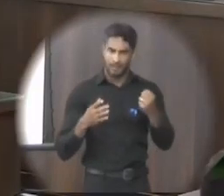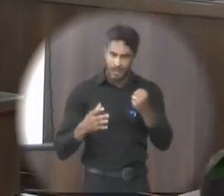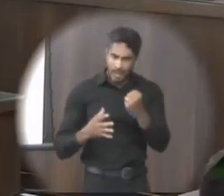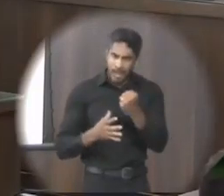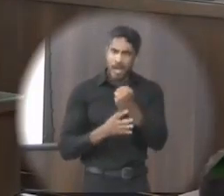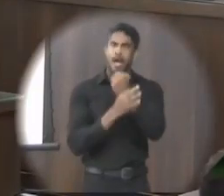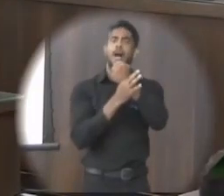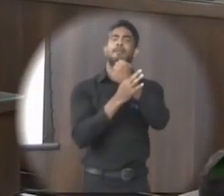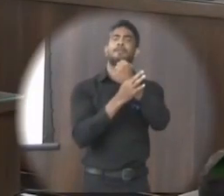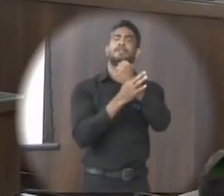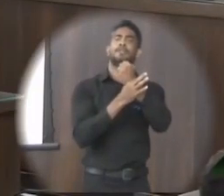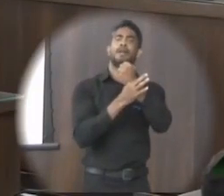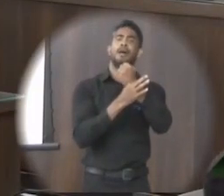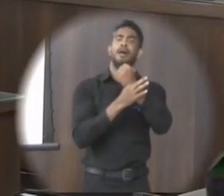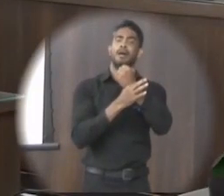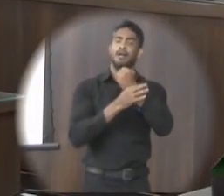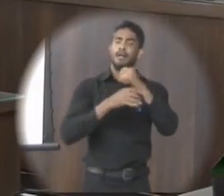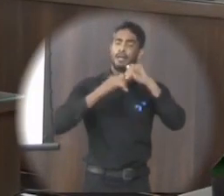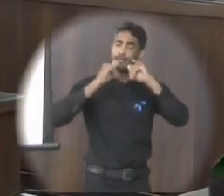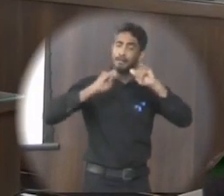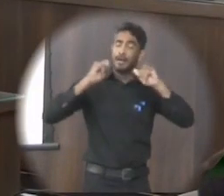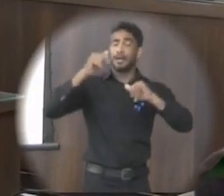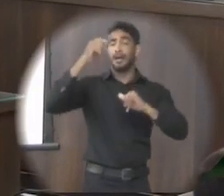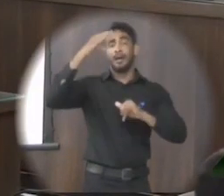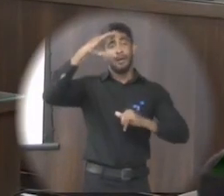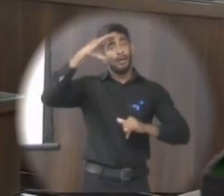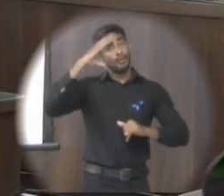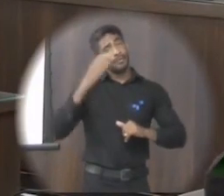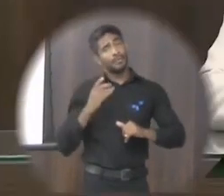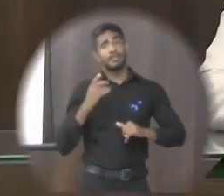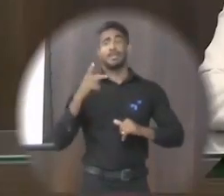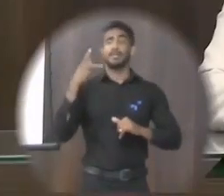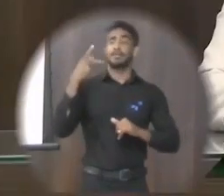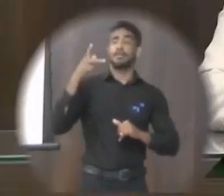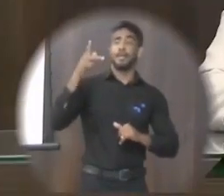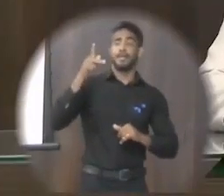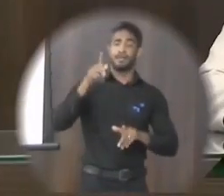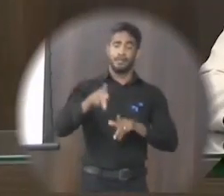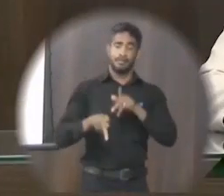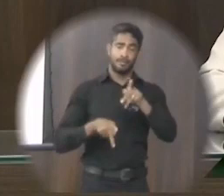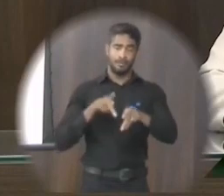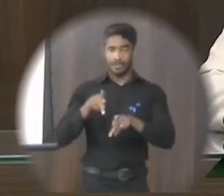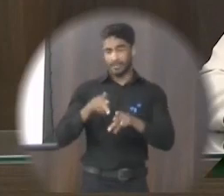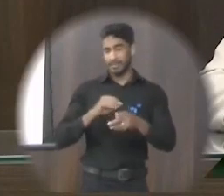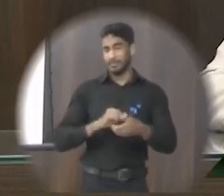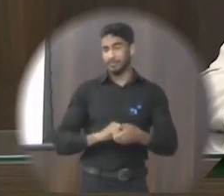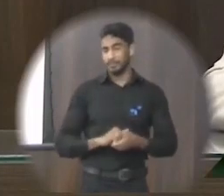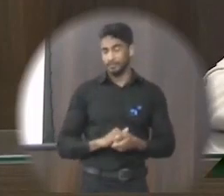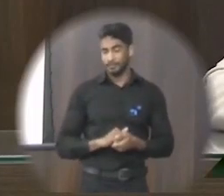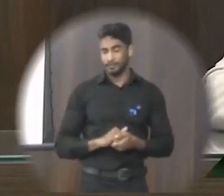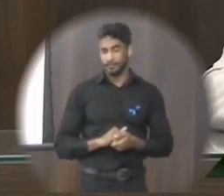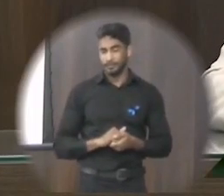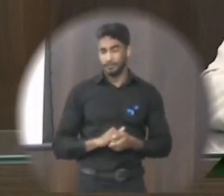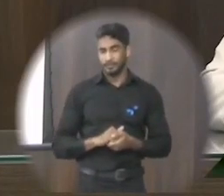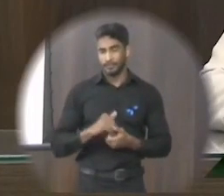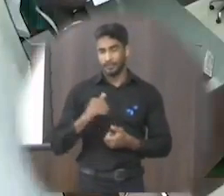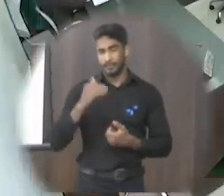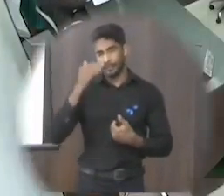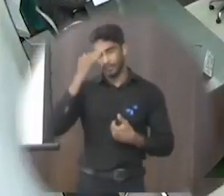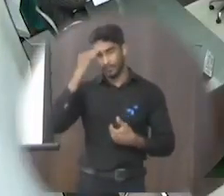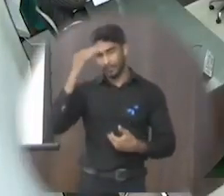né? E vai trazer uma conscientização melhor para a população. No mais, muito obrigado, senhor